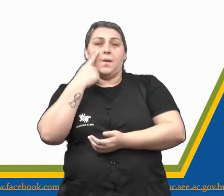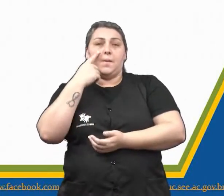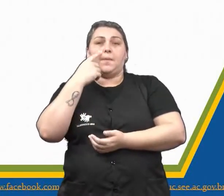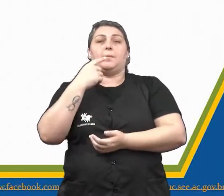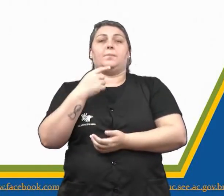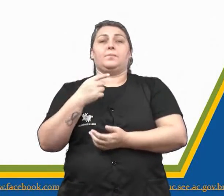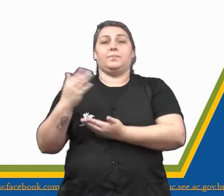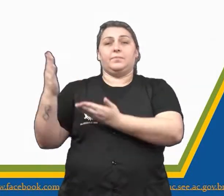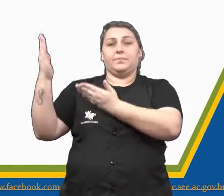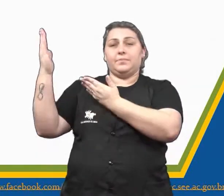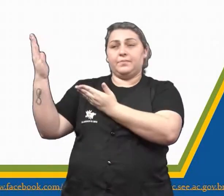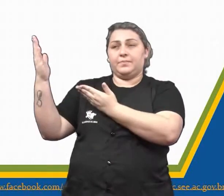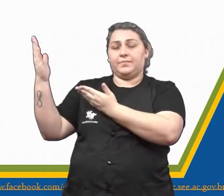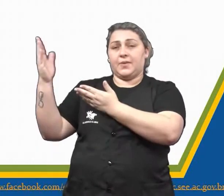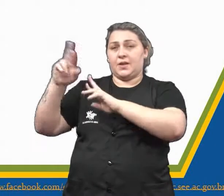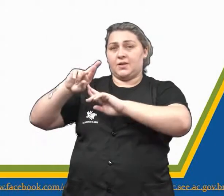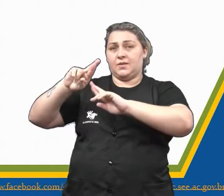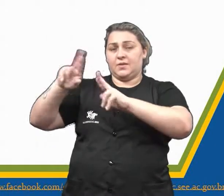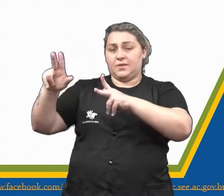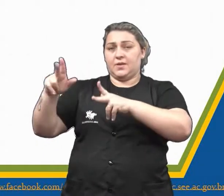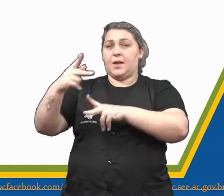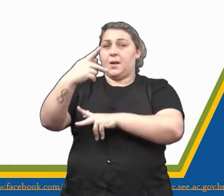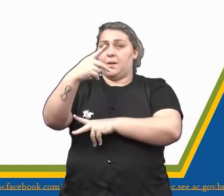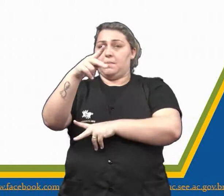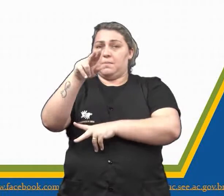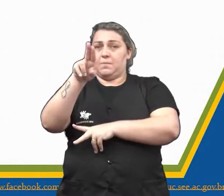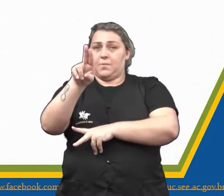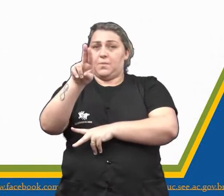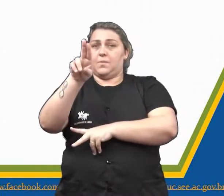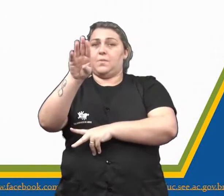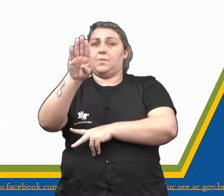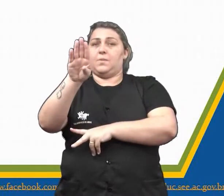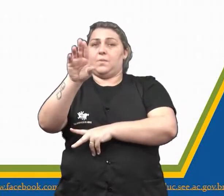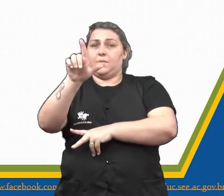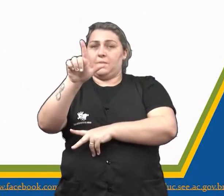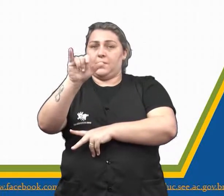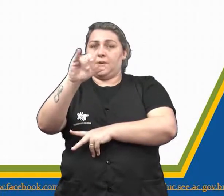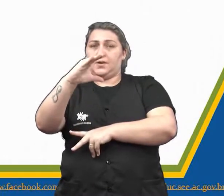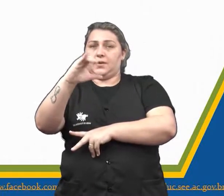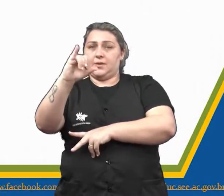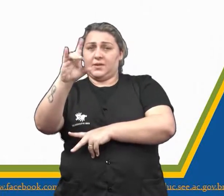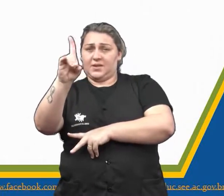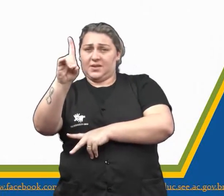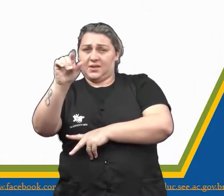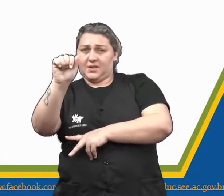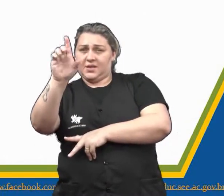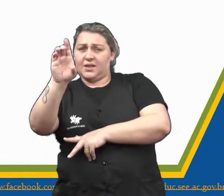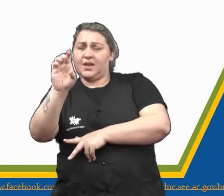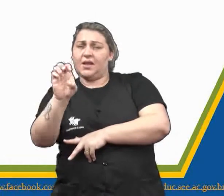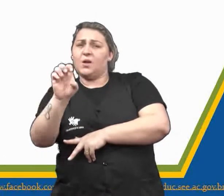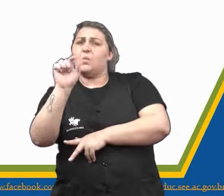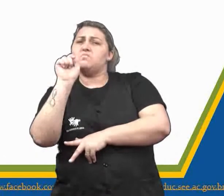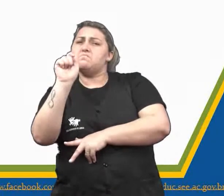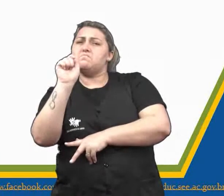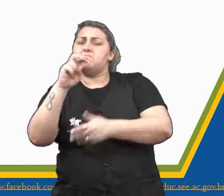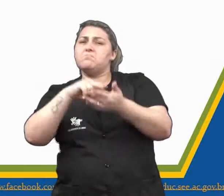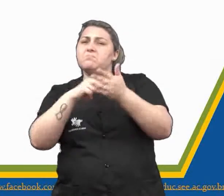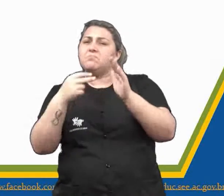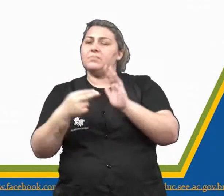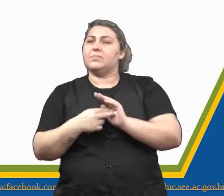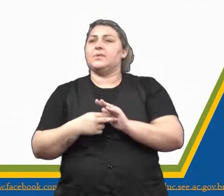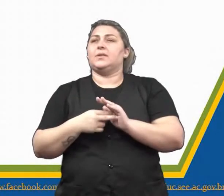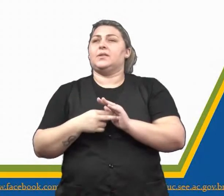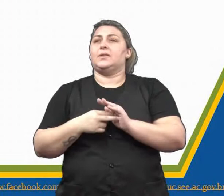tela comigo que nós temos a diferença entre publicidade e propaganda. O que é a publicidade? Bom, a